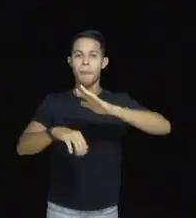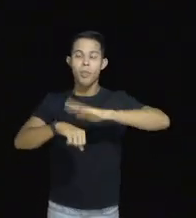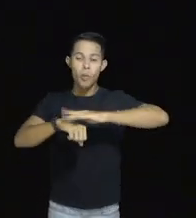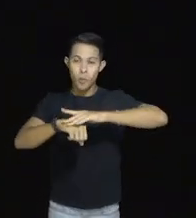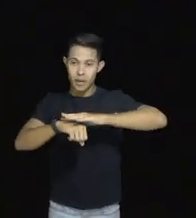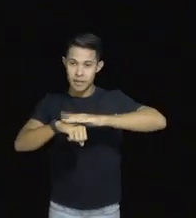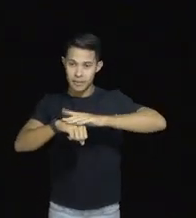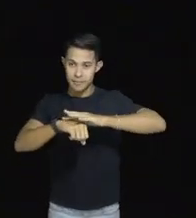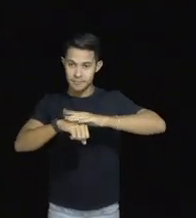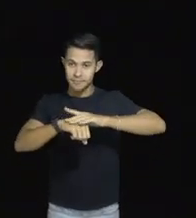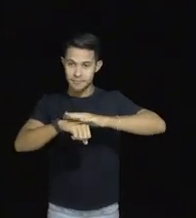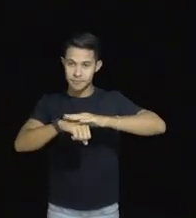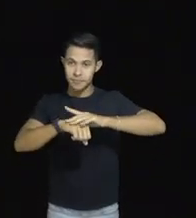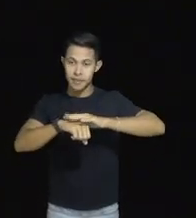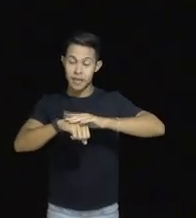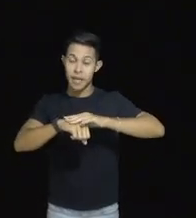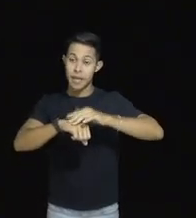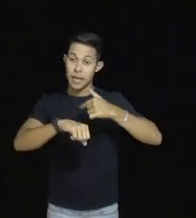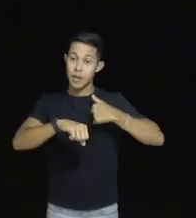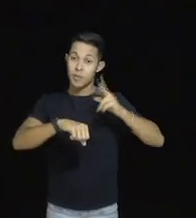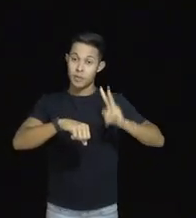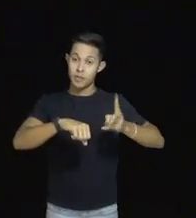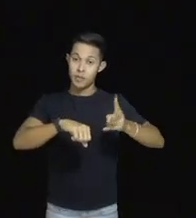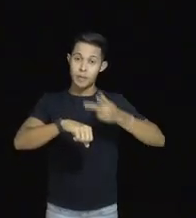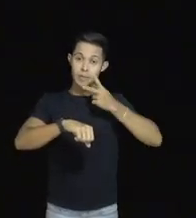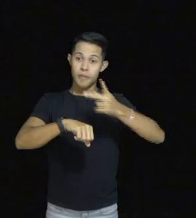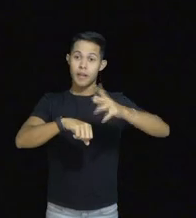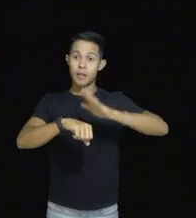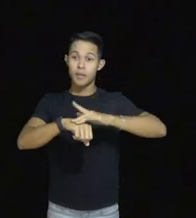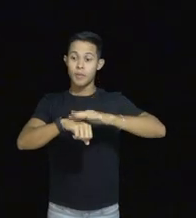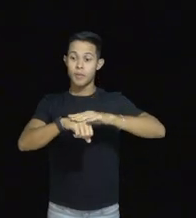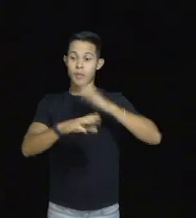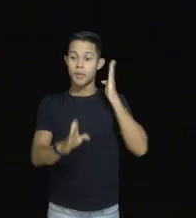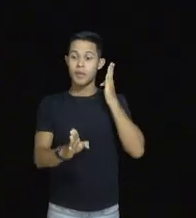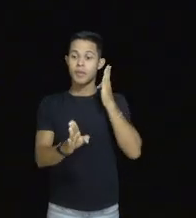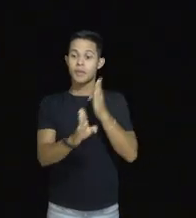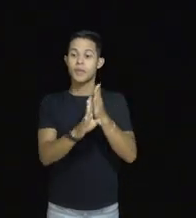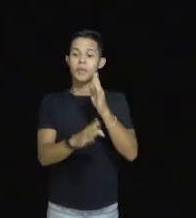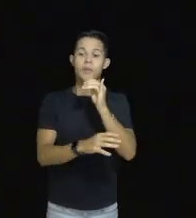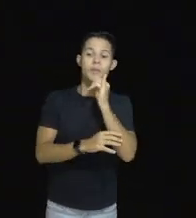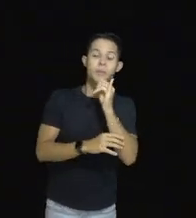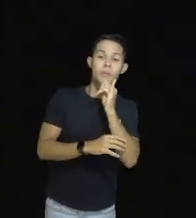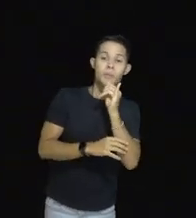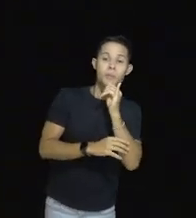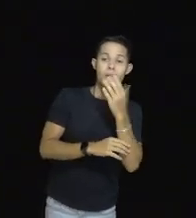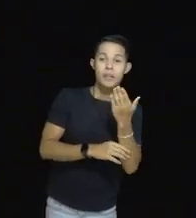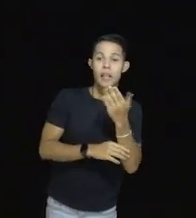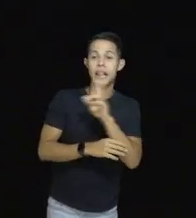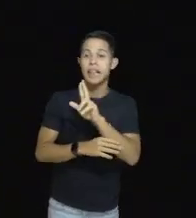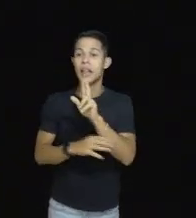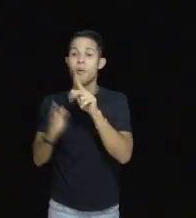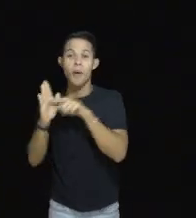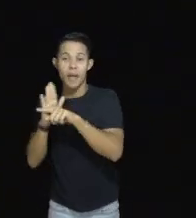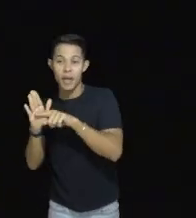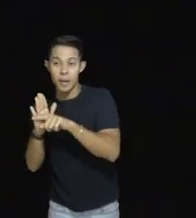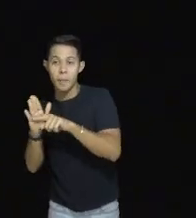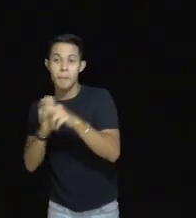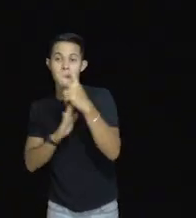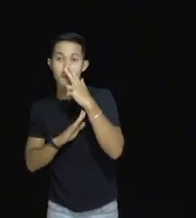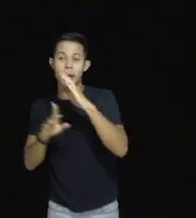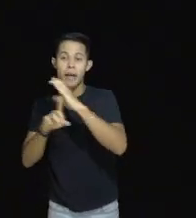falo que as doenças que são diagnosticadas, principalmente que não são por exames, parece que a comunidade